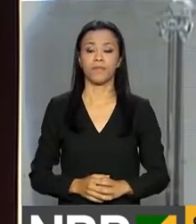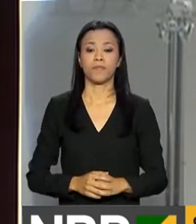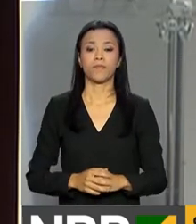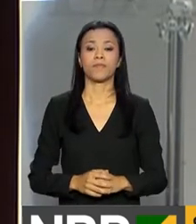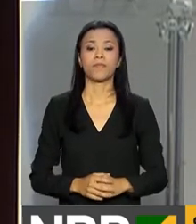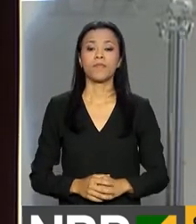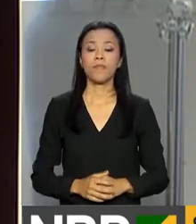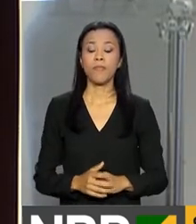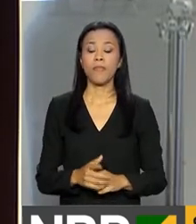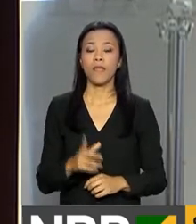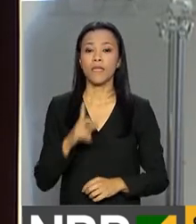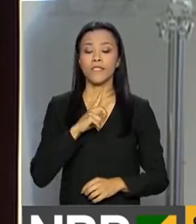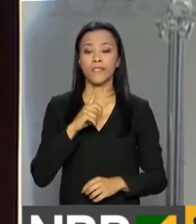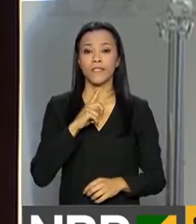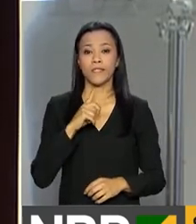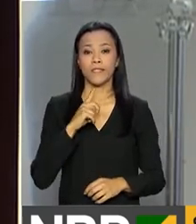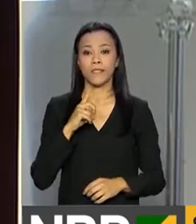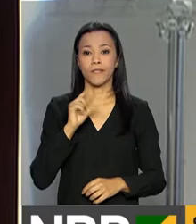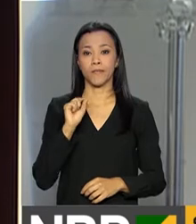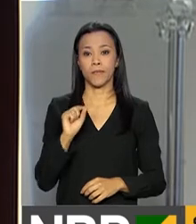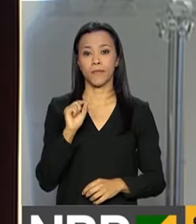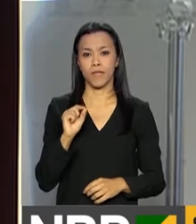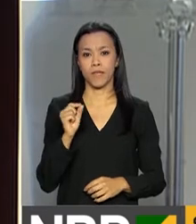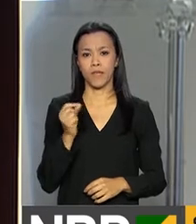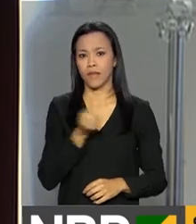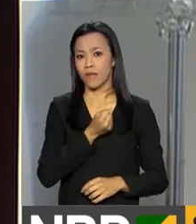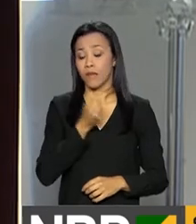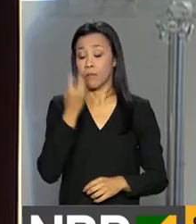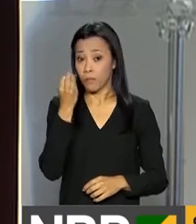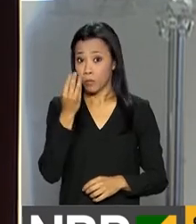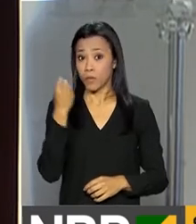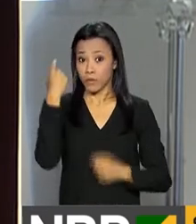E existia muita preocupação